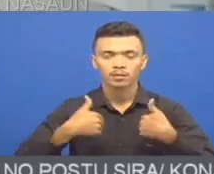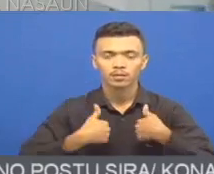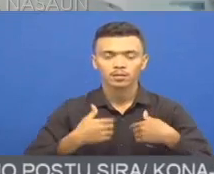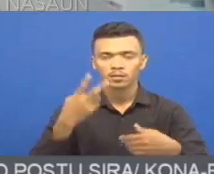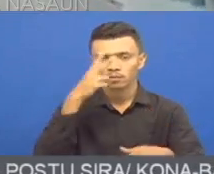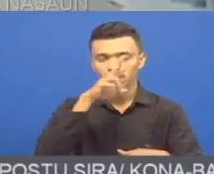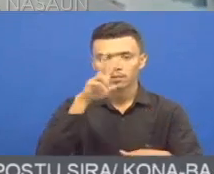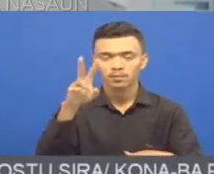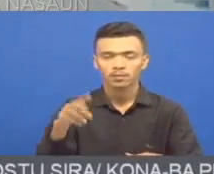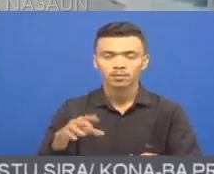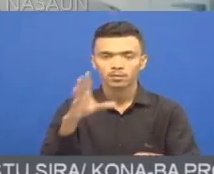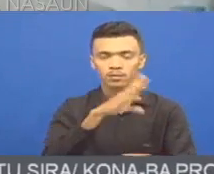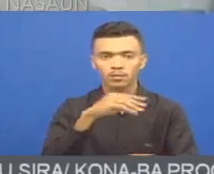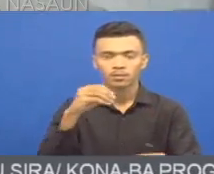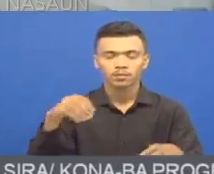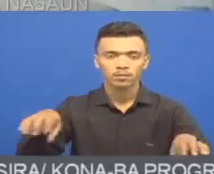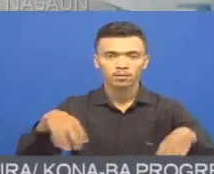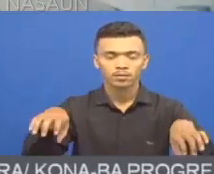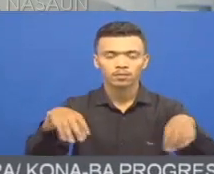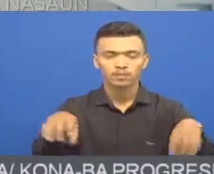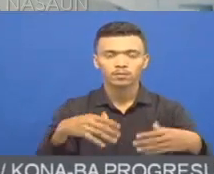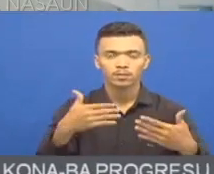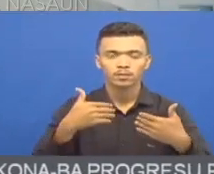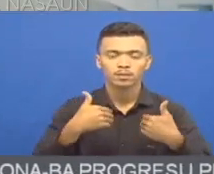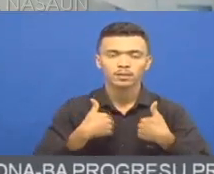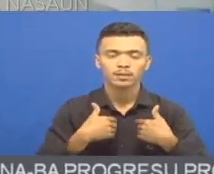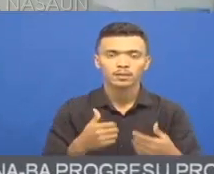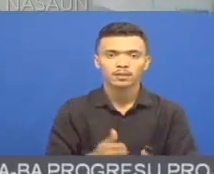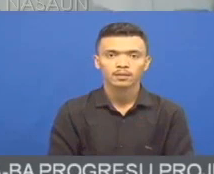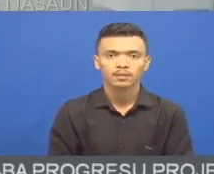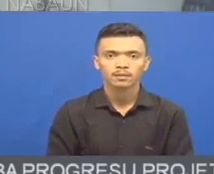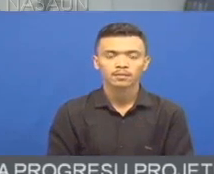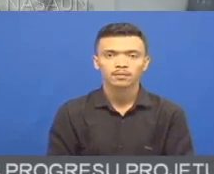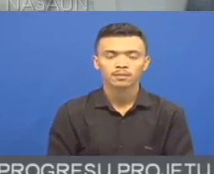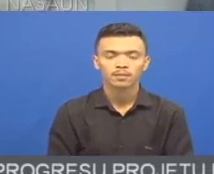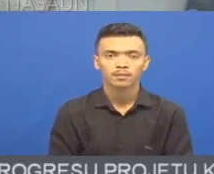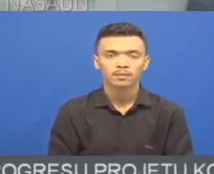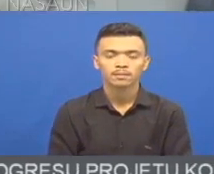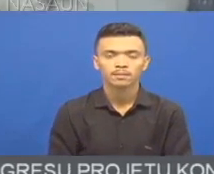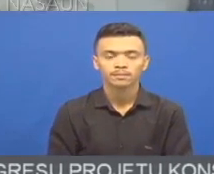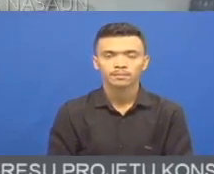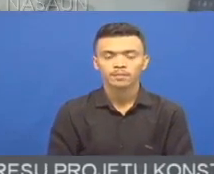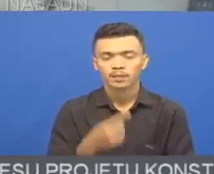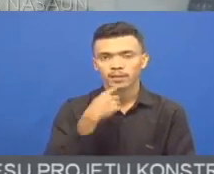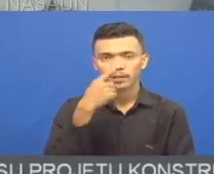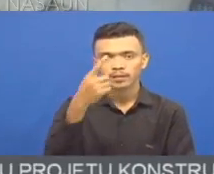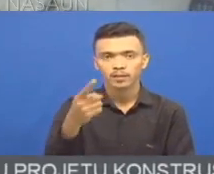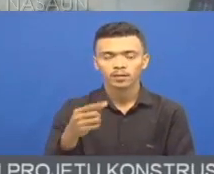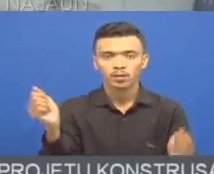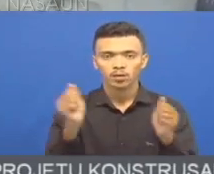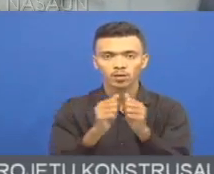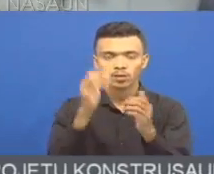fiscalização. Não mais valor apoio via ação social. Leo Vigildo Amaral Pereira afirma, relação